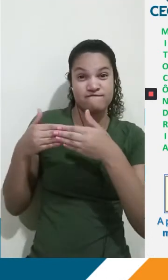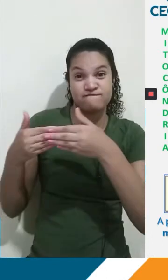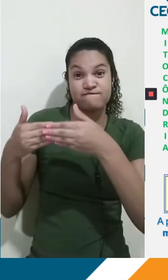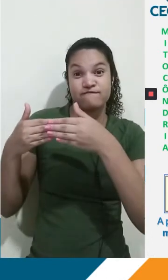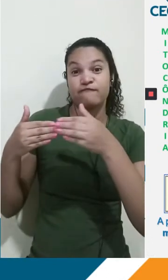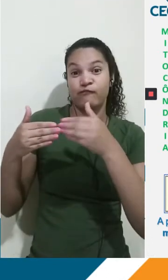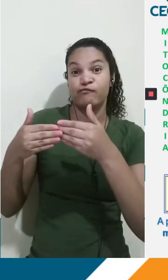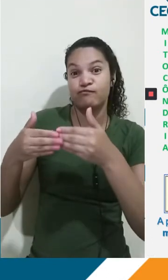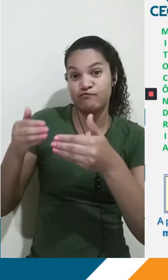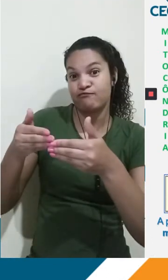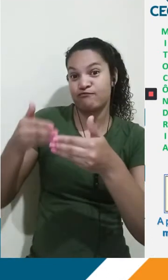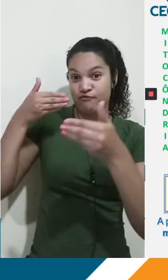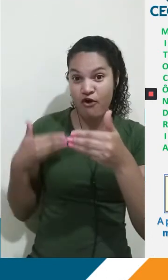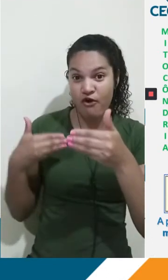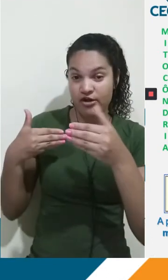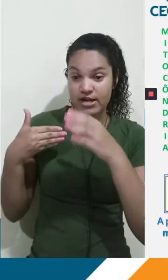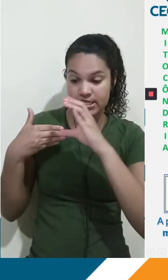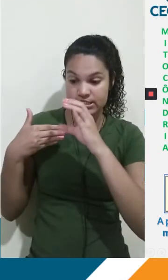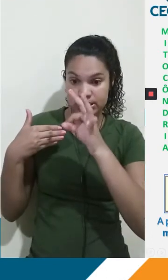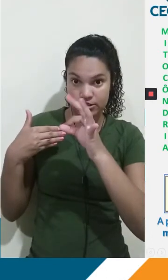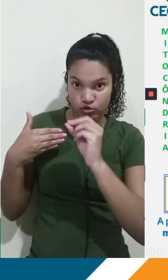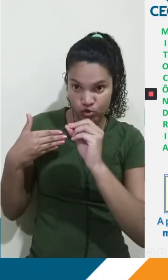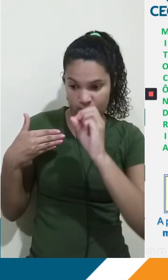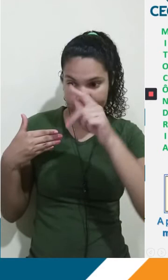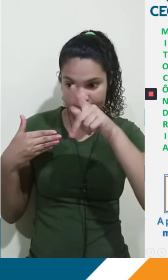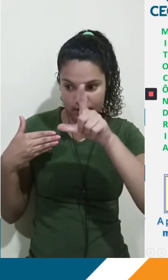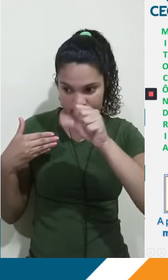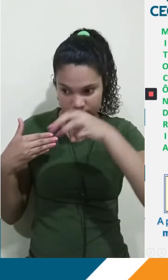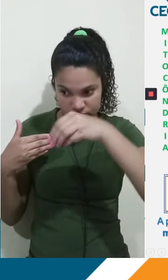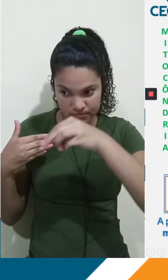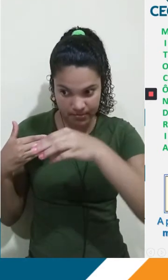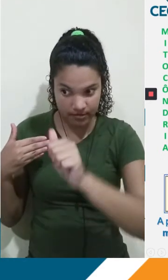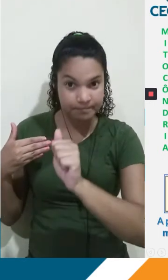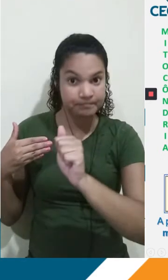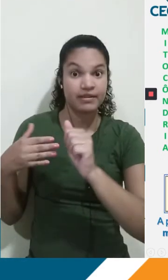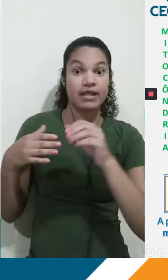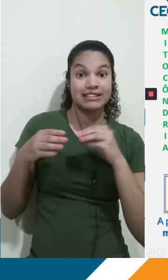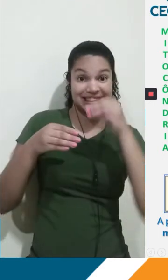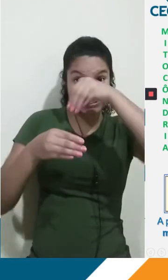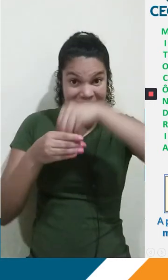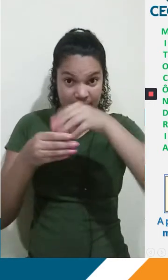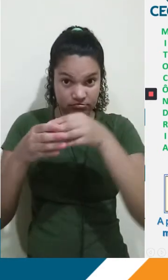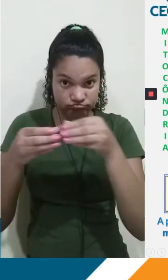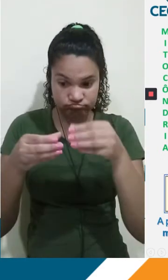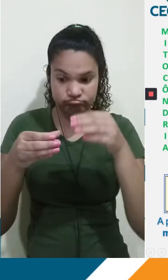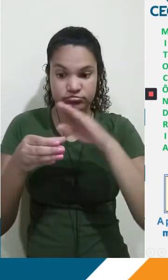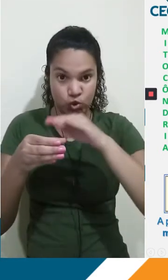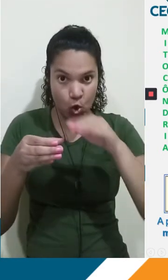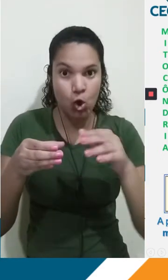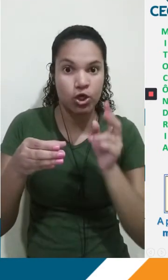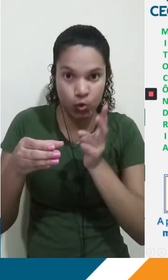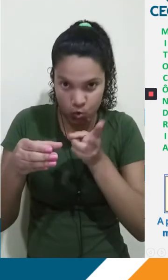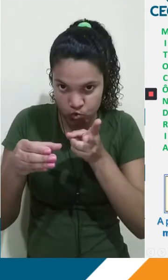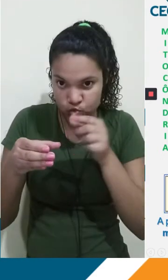melhor dizendo, no citoplasma de uma célula, é a glicólise, e no interior da mitocôndria